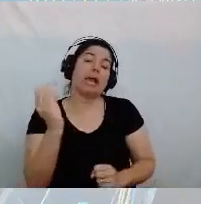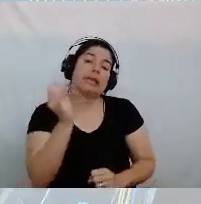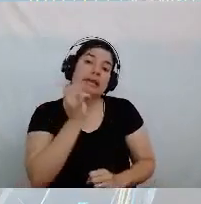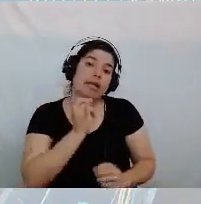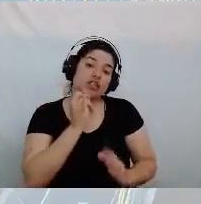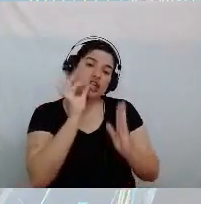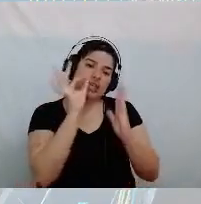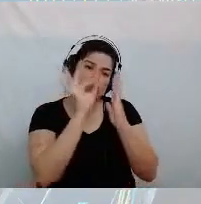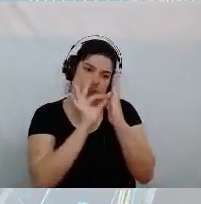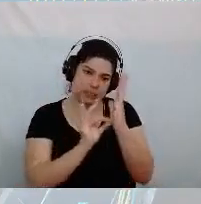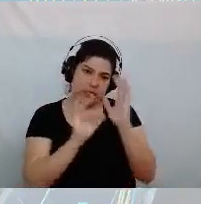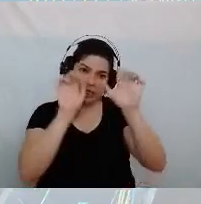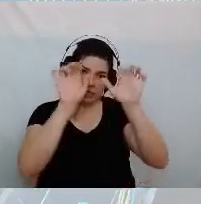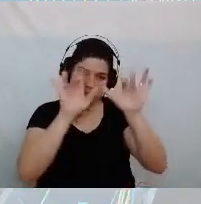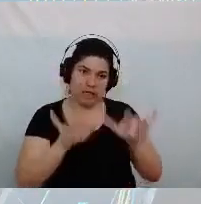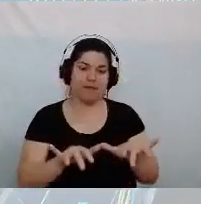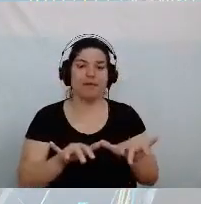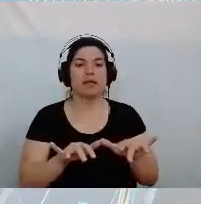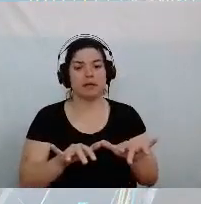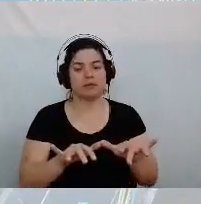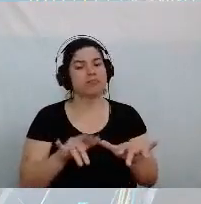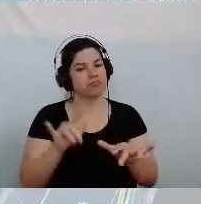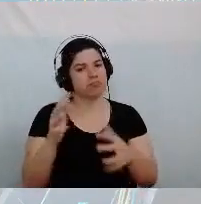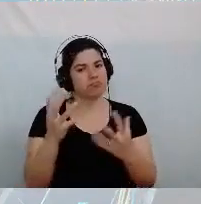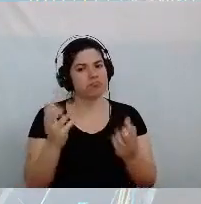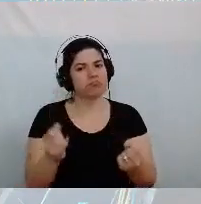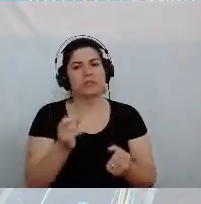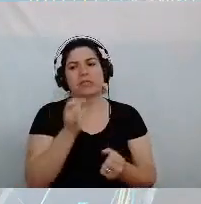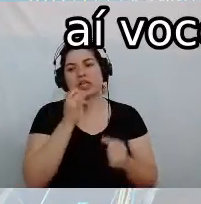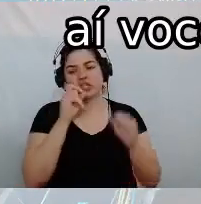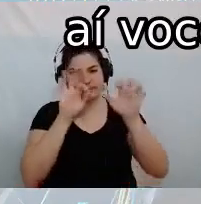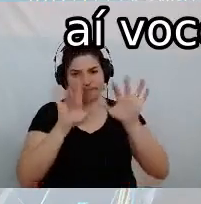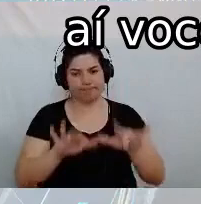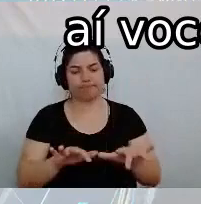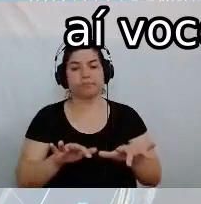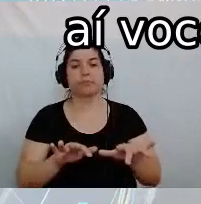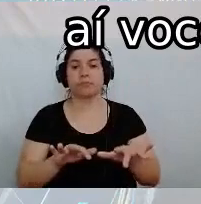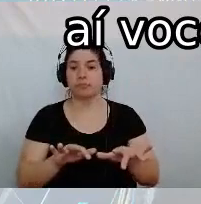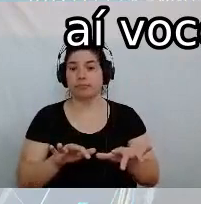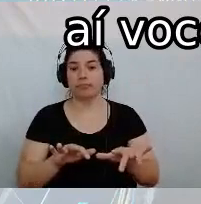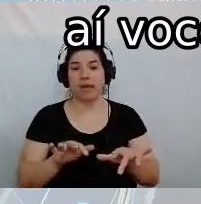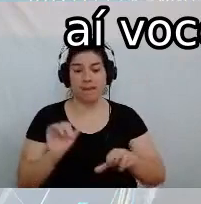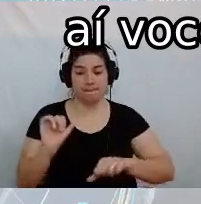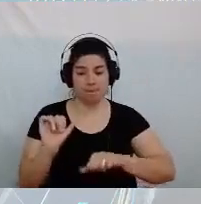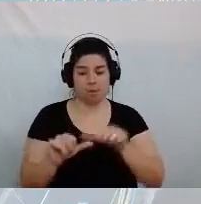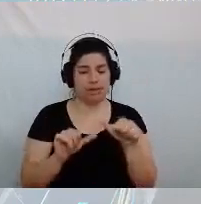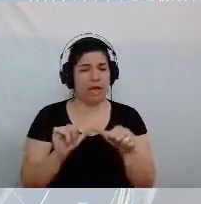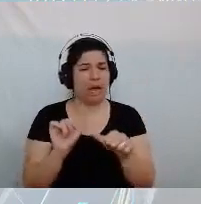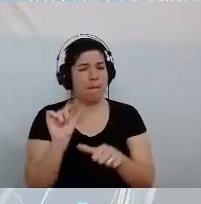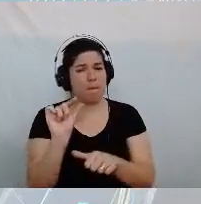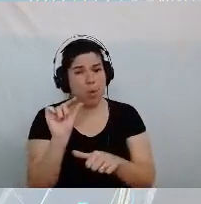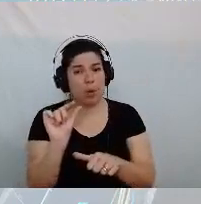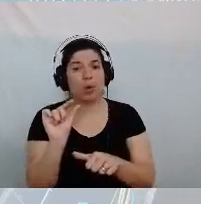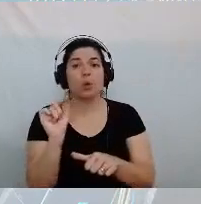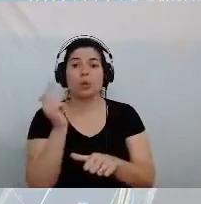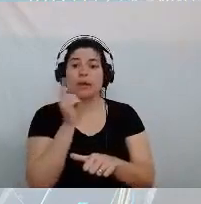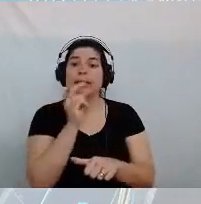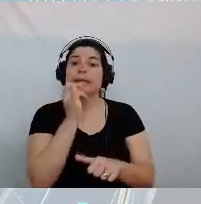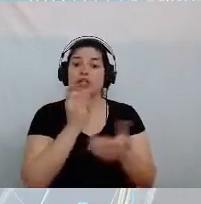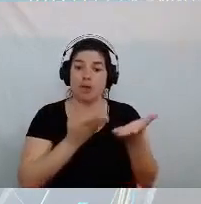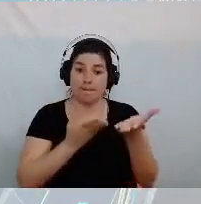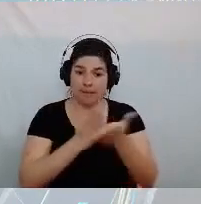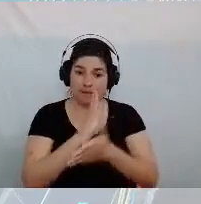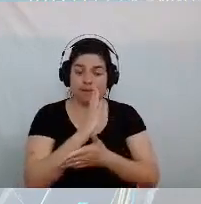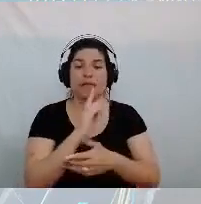mundo escreve teste certo mas você assume que você vai escrever um teste aí você vai fazer o mínimo de mudança para fazer os testes passarem e finalmente você vai aplicar